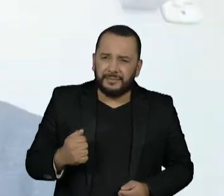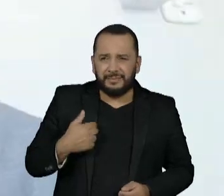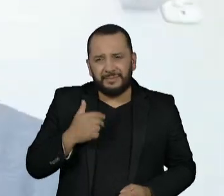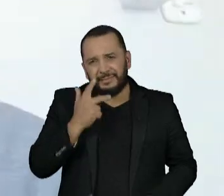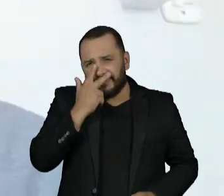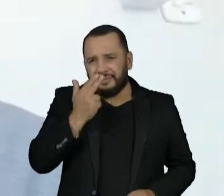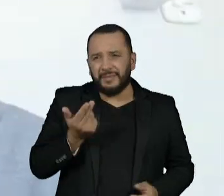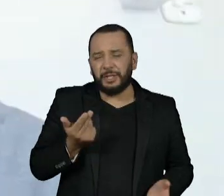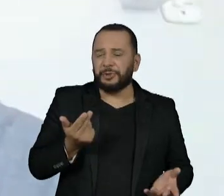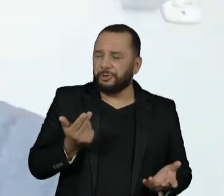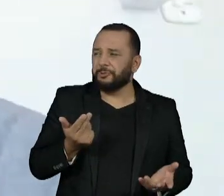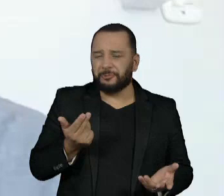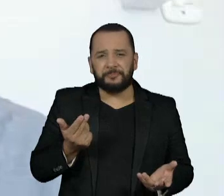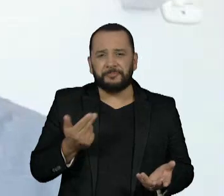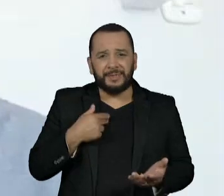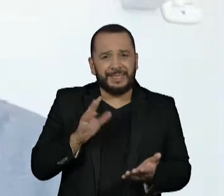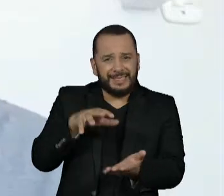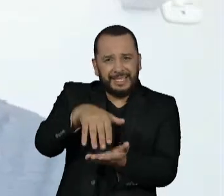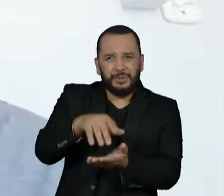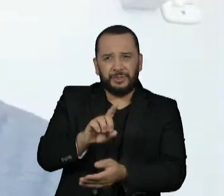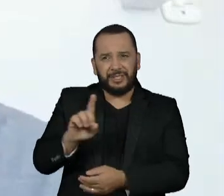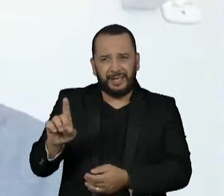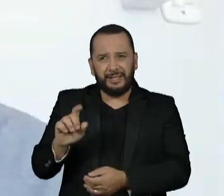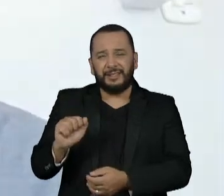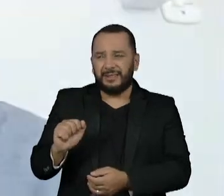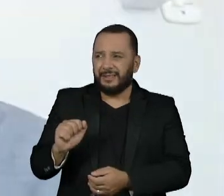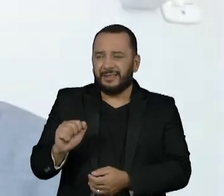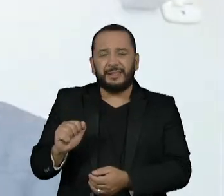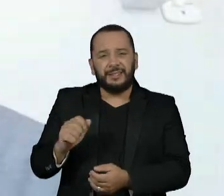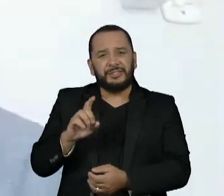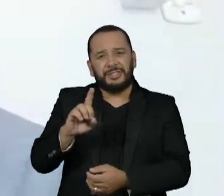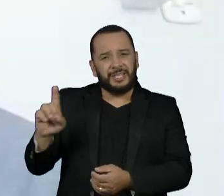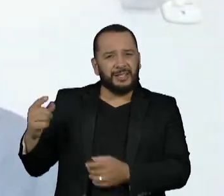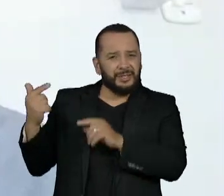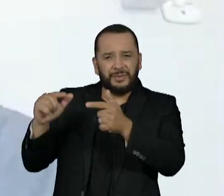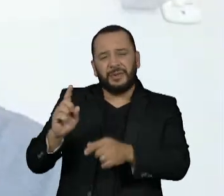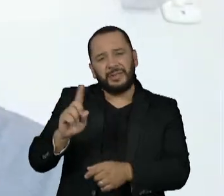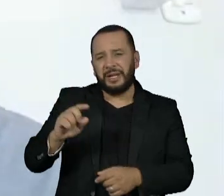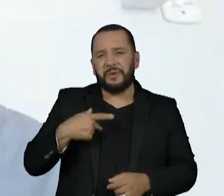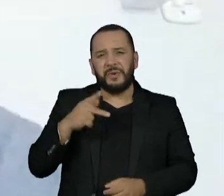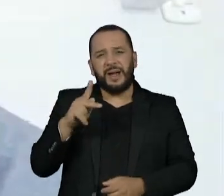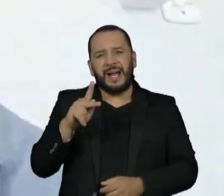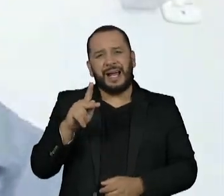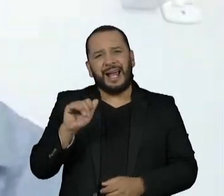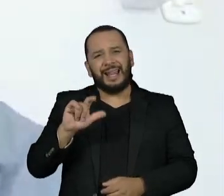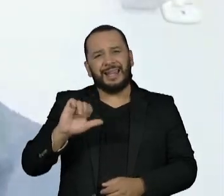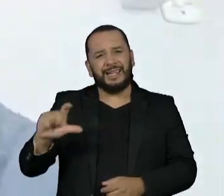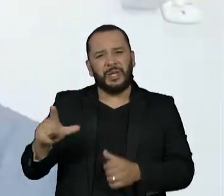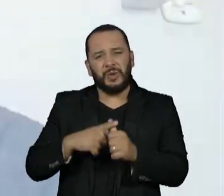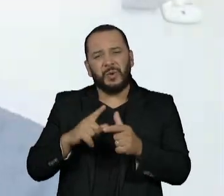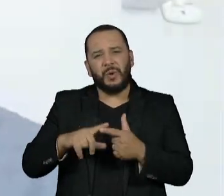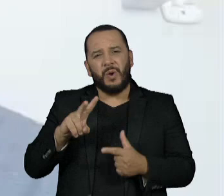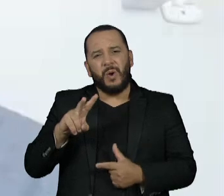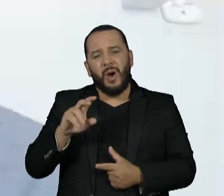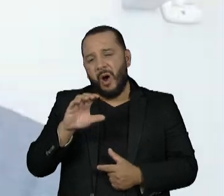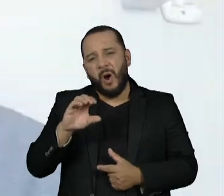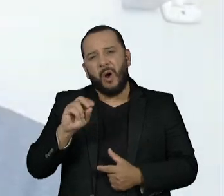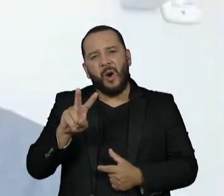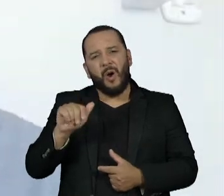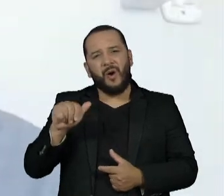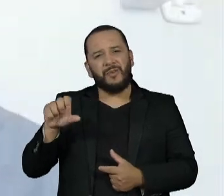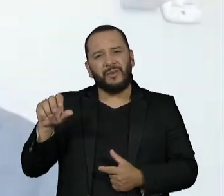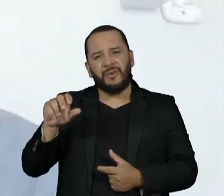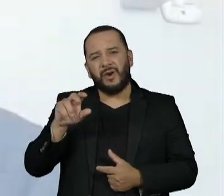no campo da centro-direita, da direita tradicional, não, né? Calil, Covas, Melo em Porto Alegre, todos eles